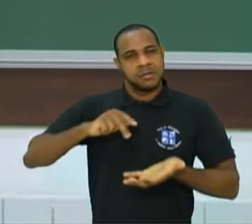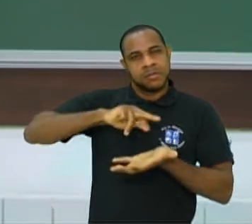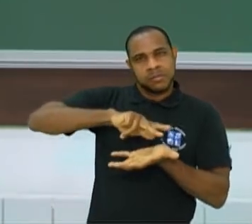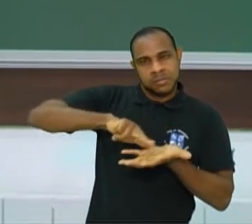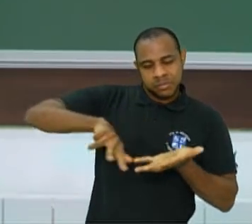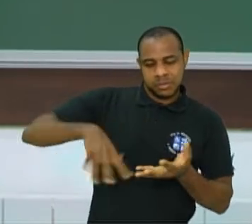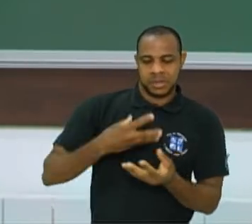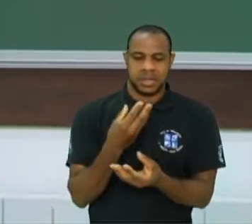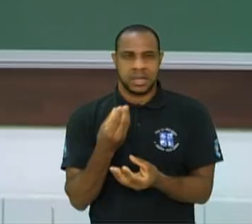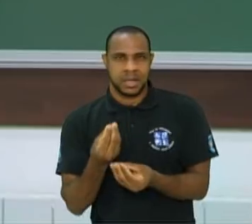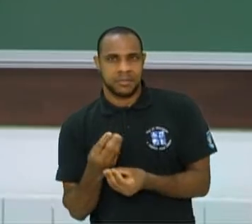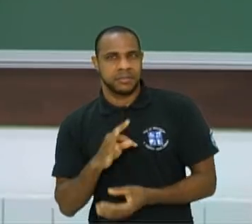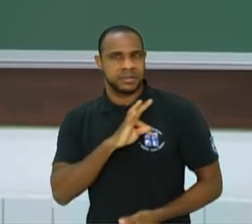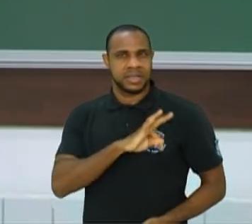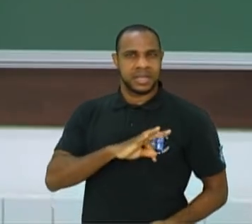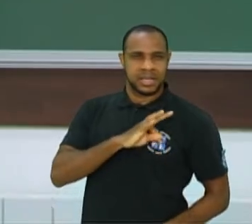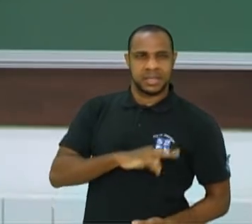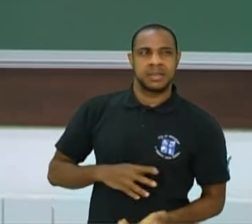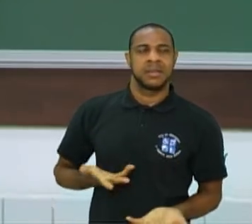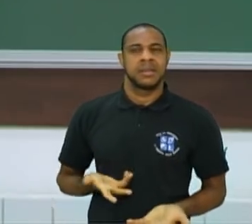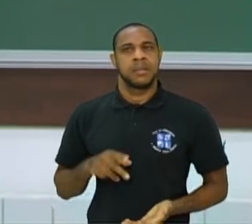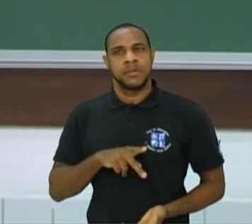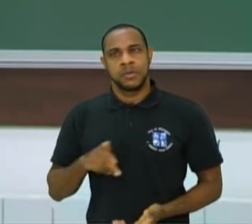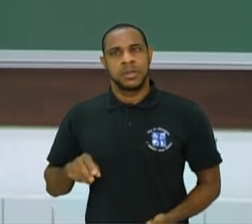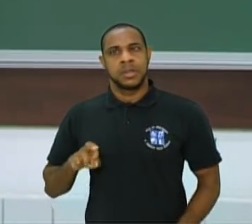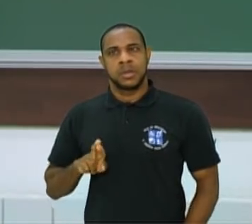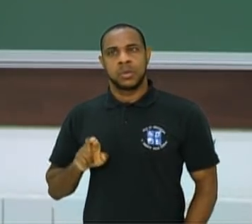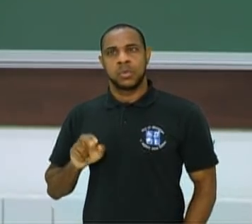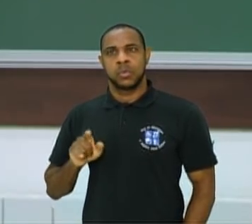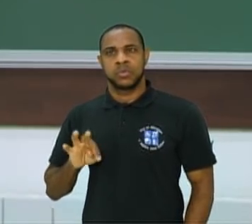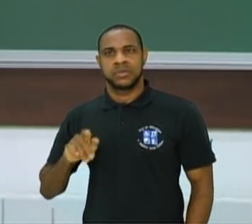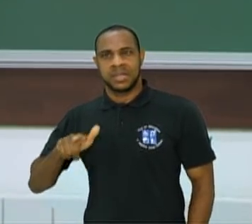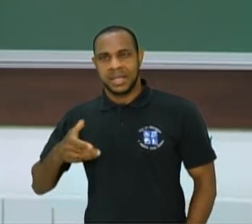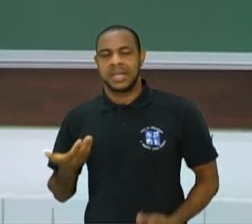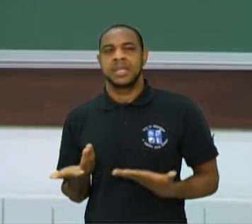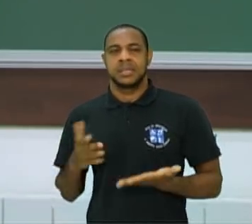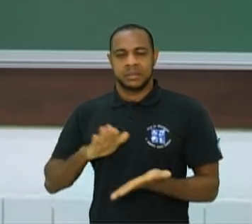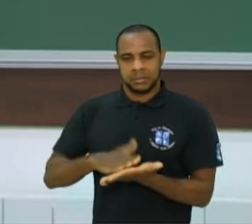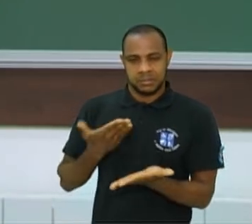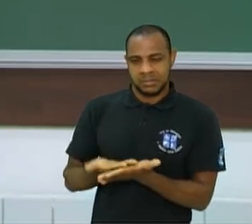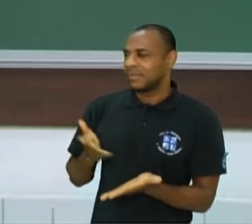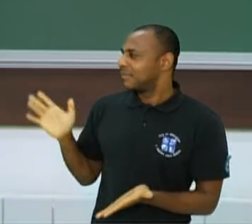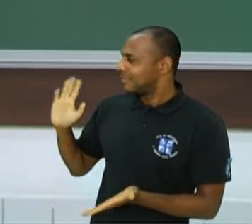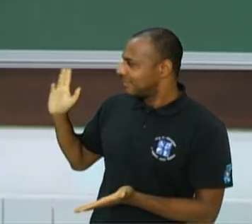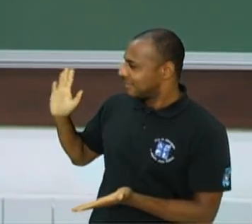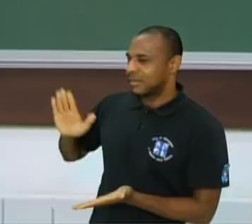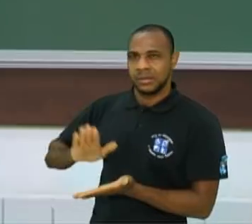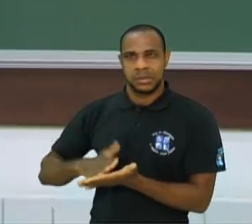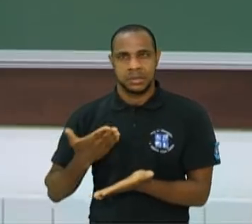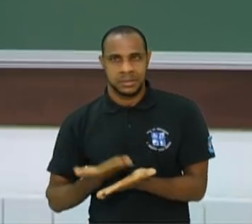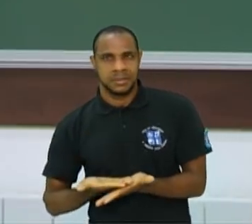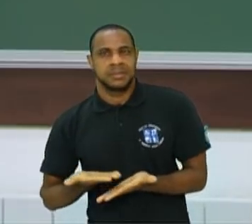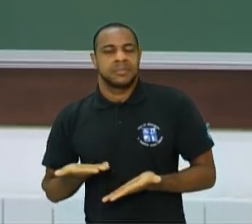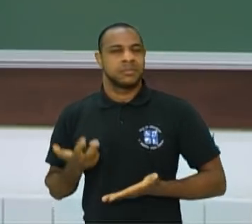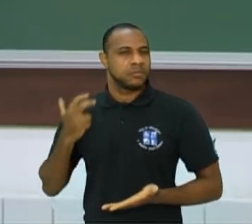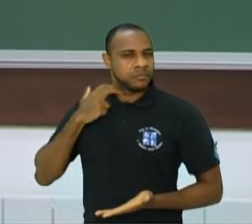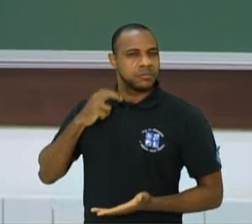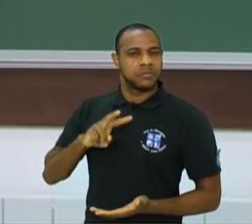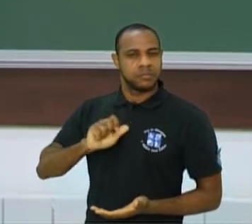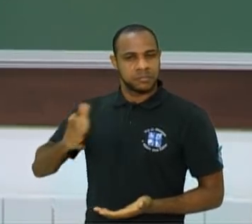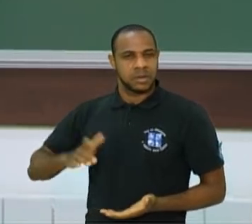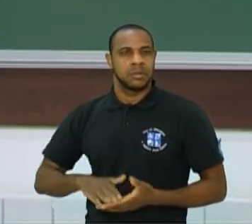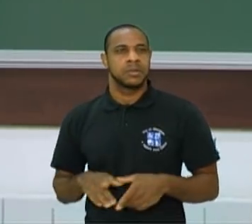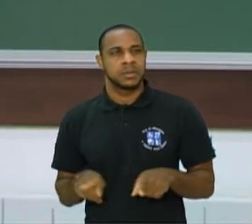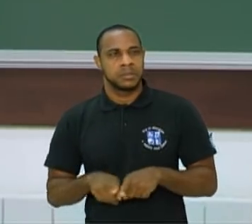linguagem. Eu estou aqui, professora Rutineia, né? E o Val, nosso intérprete. Tudo bom, Val? Nós